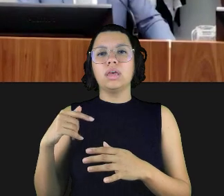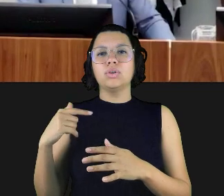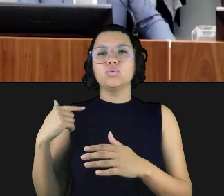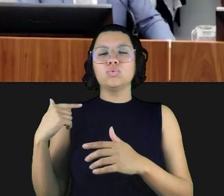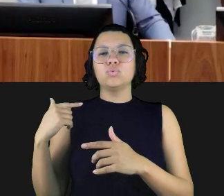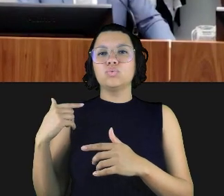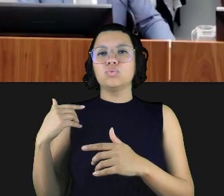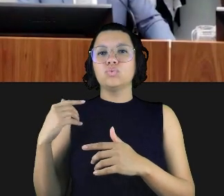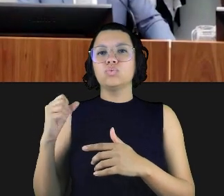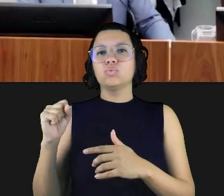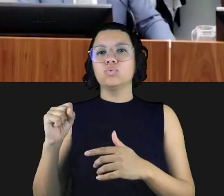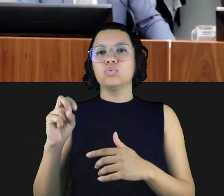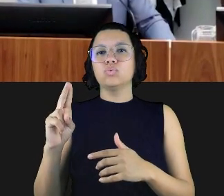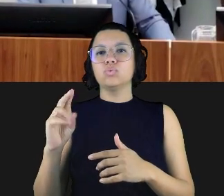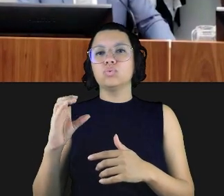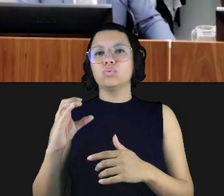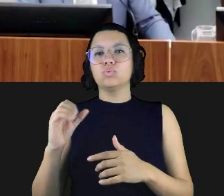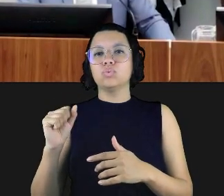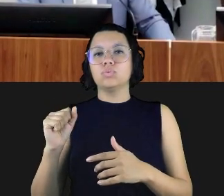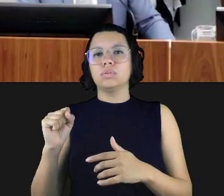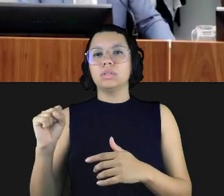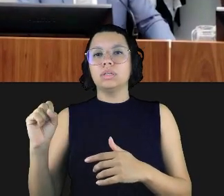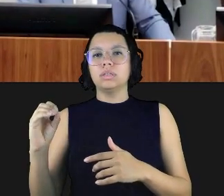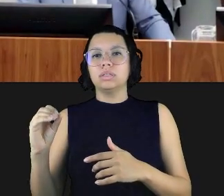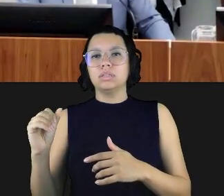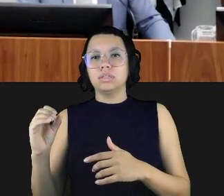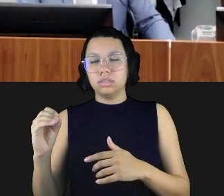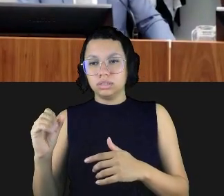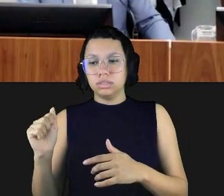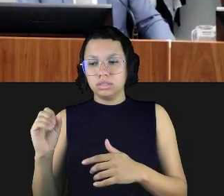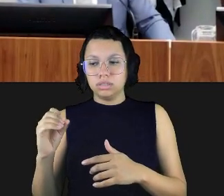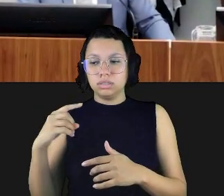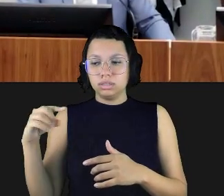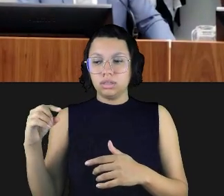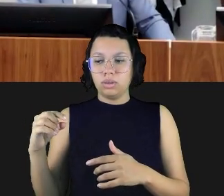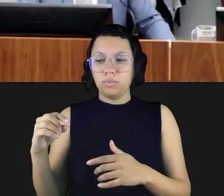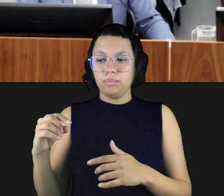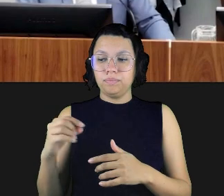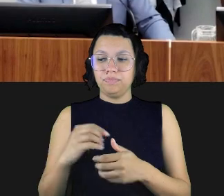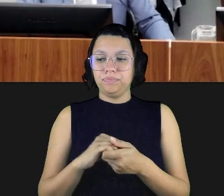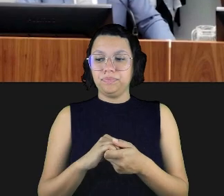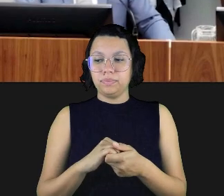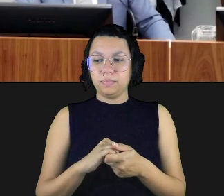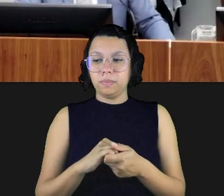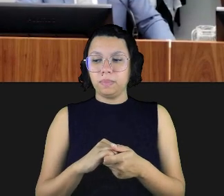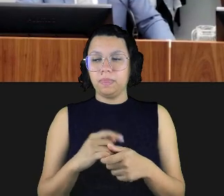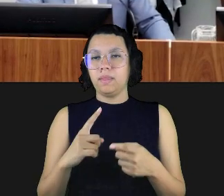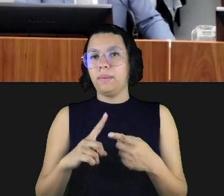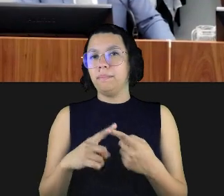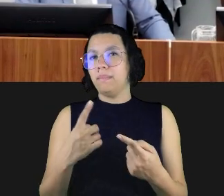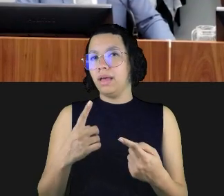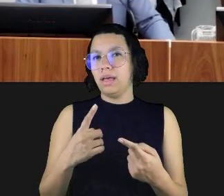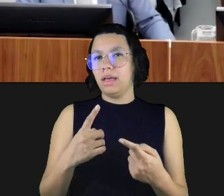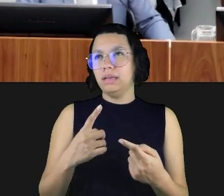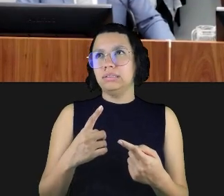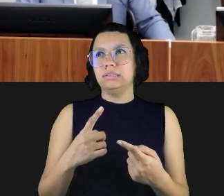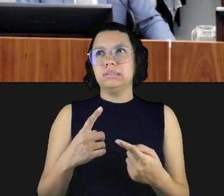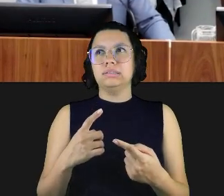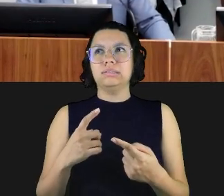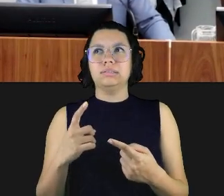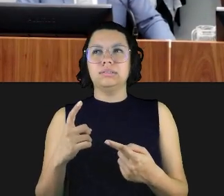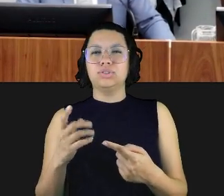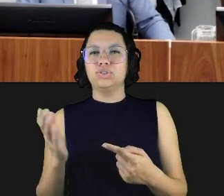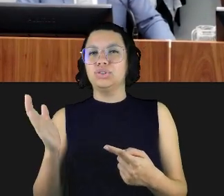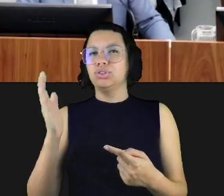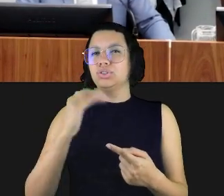133. Só que, não raras vezes, elas não vêm tão claras, né?